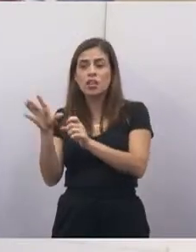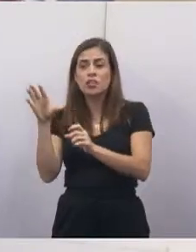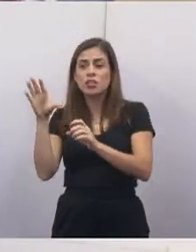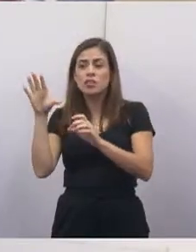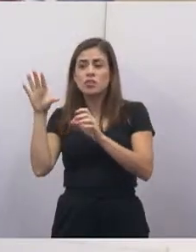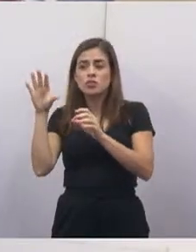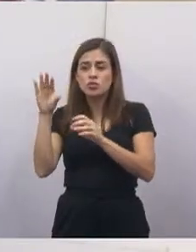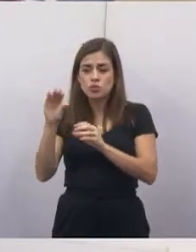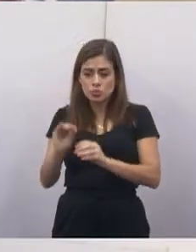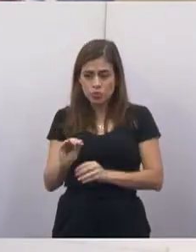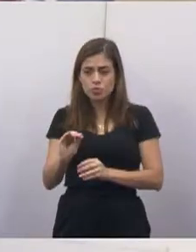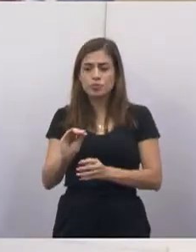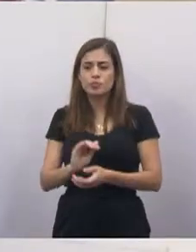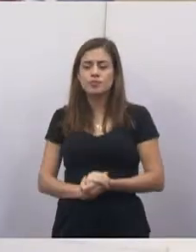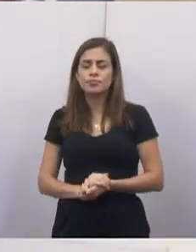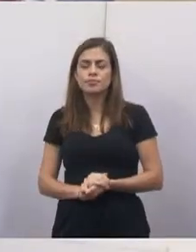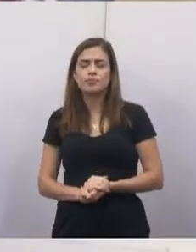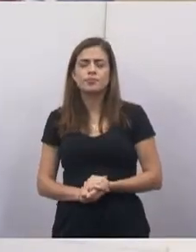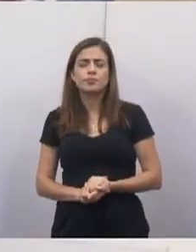diminuíram muito.